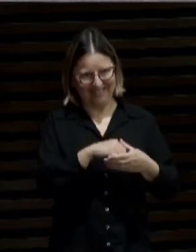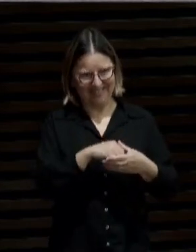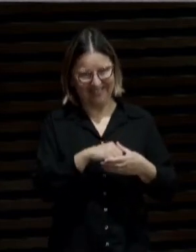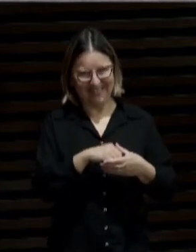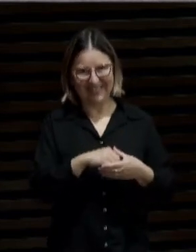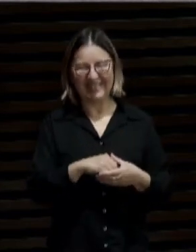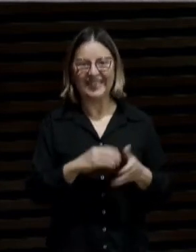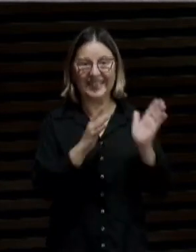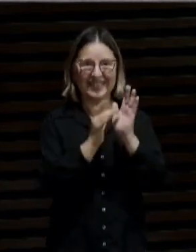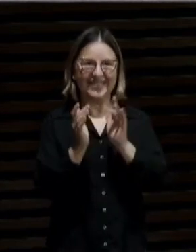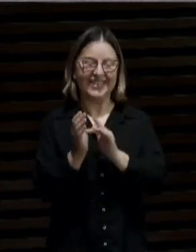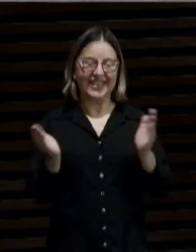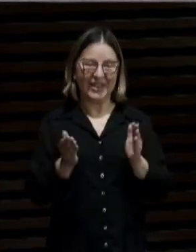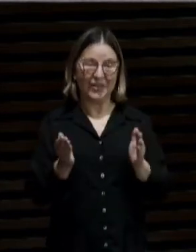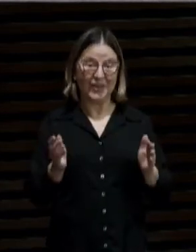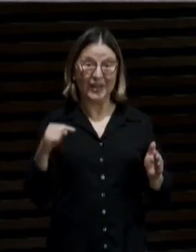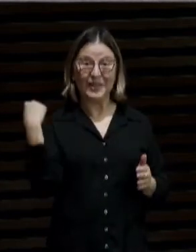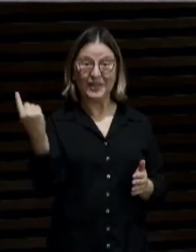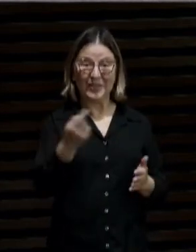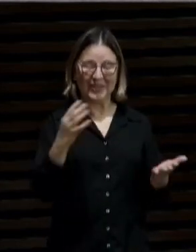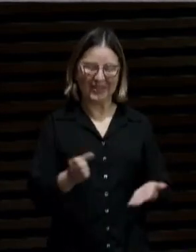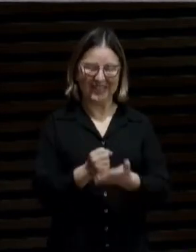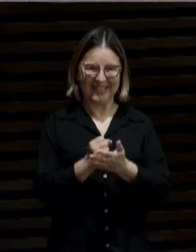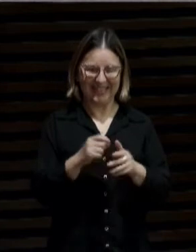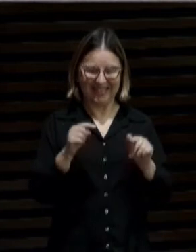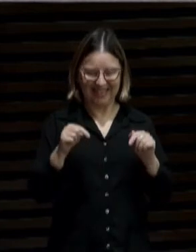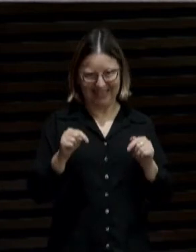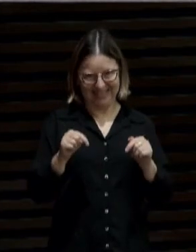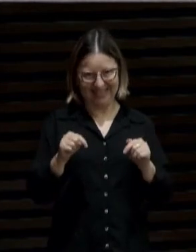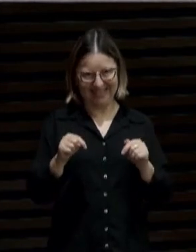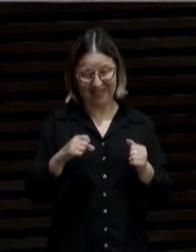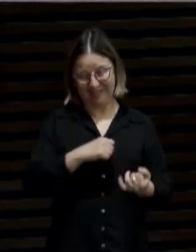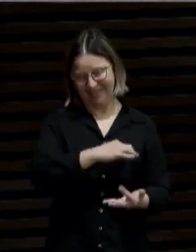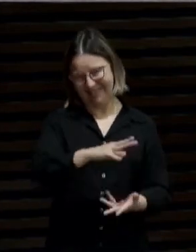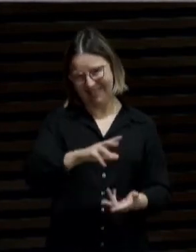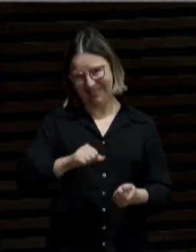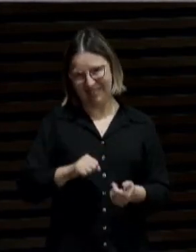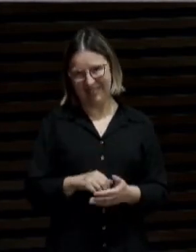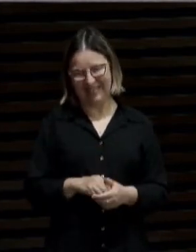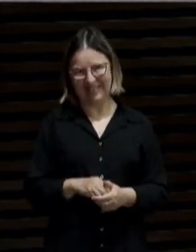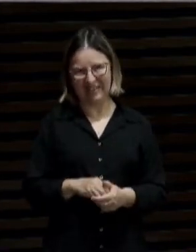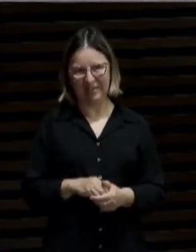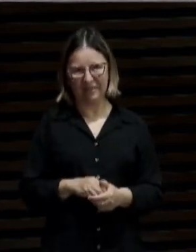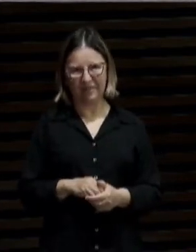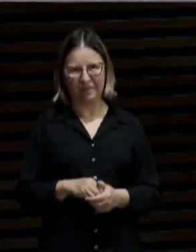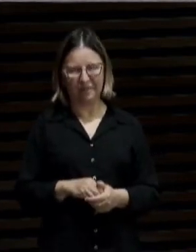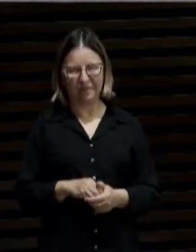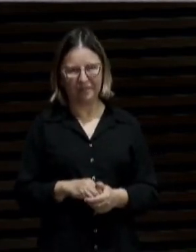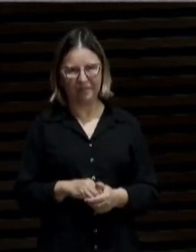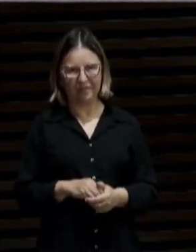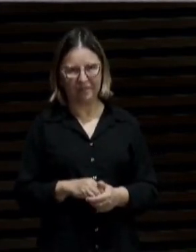gente nessa vida. Não adianta eu achar que a partir